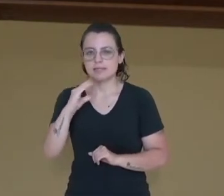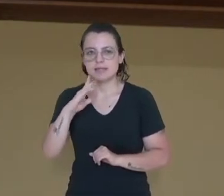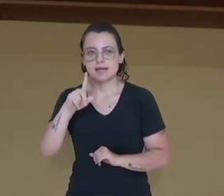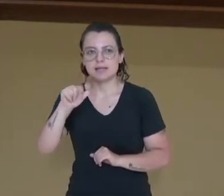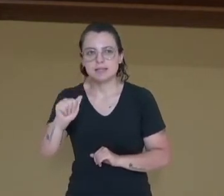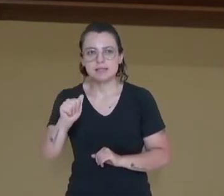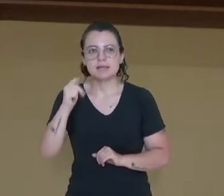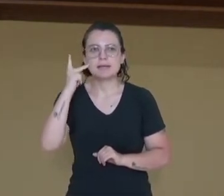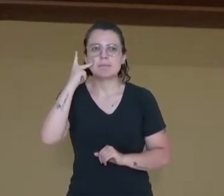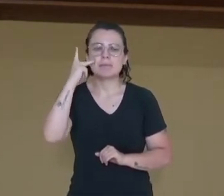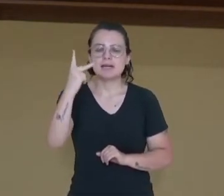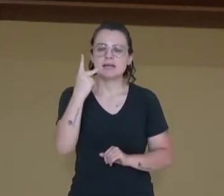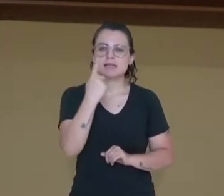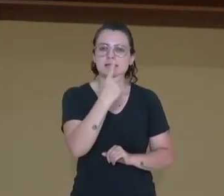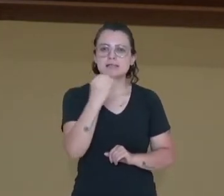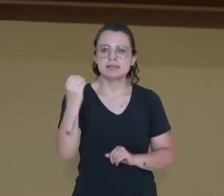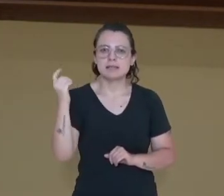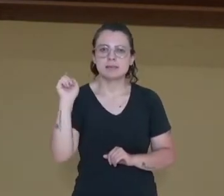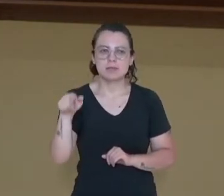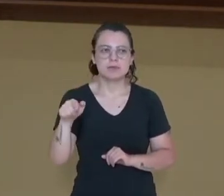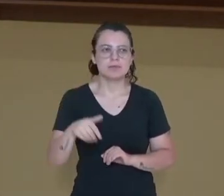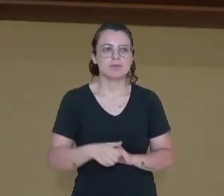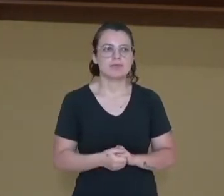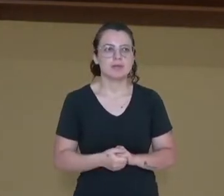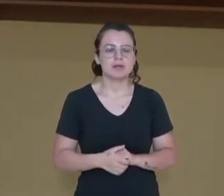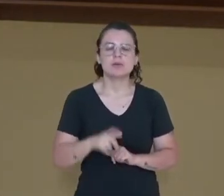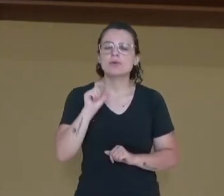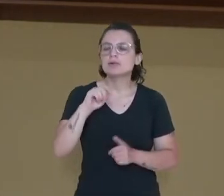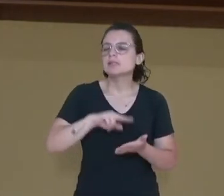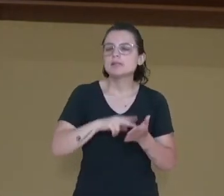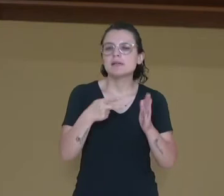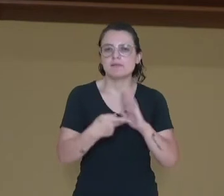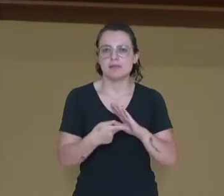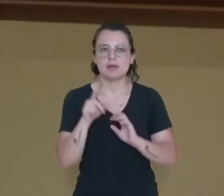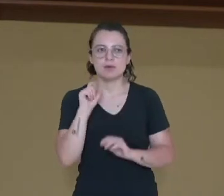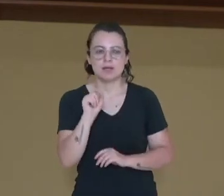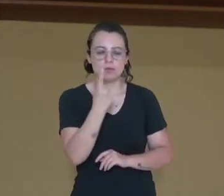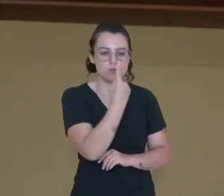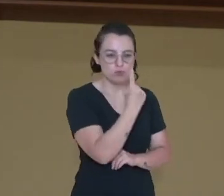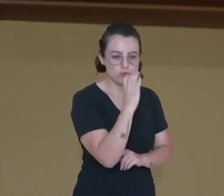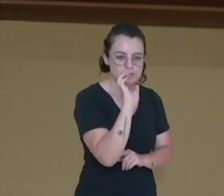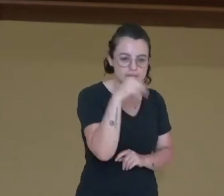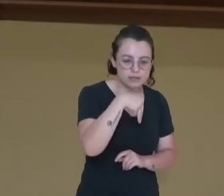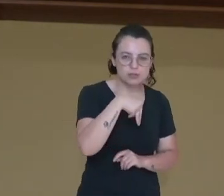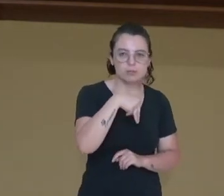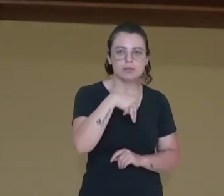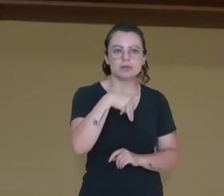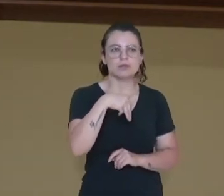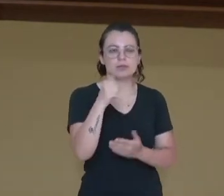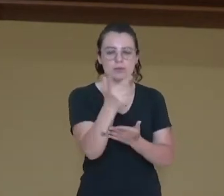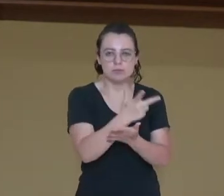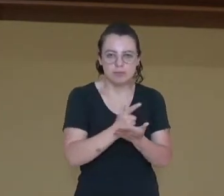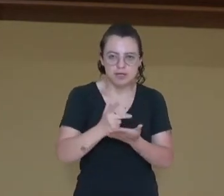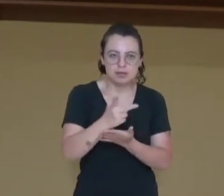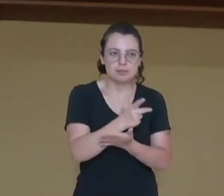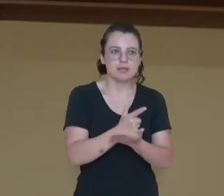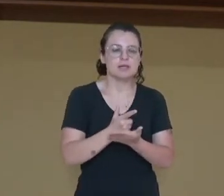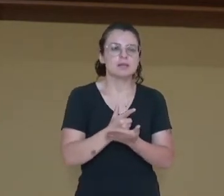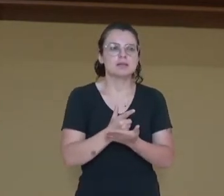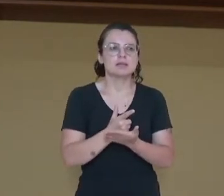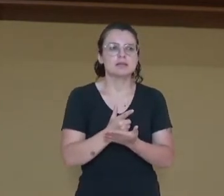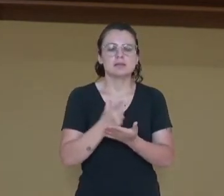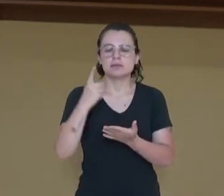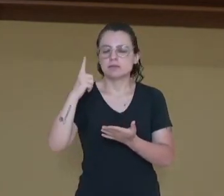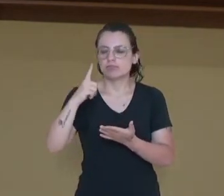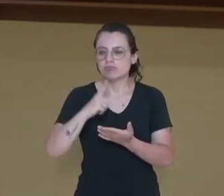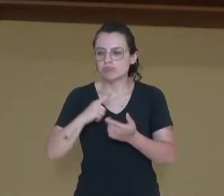para 100 mil. O que significa? Significa que a cada 1 centímetro no mapa corresponde